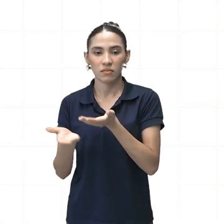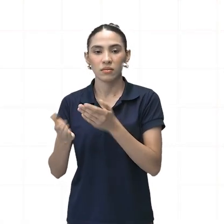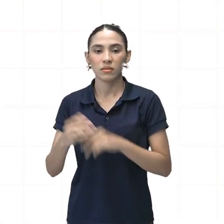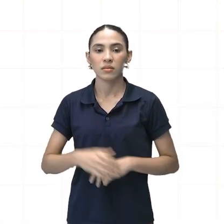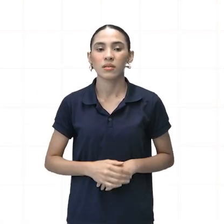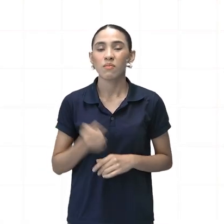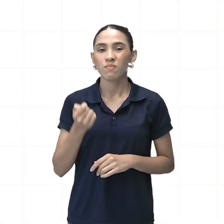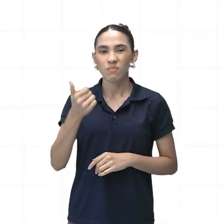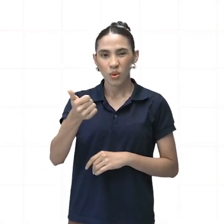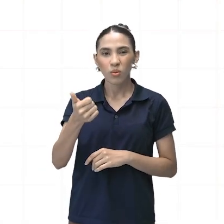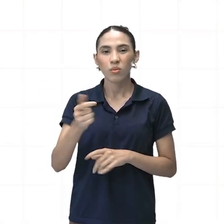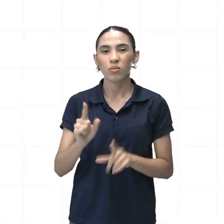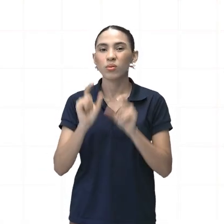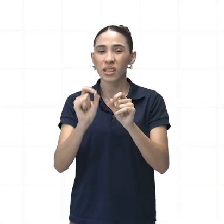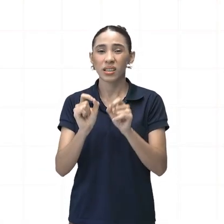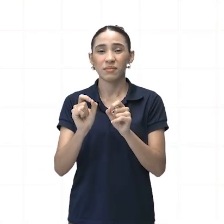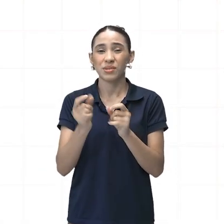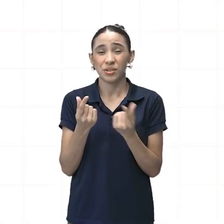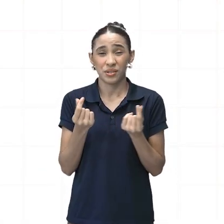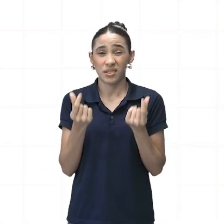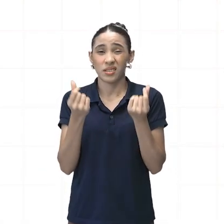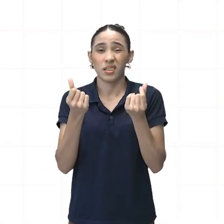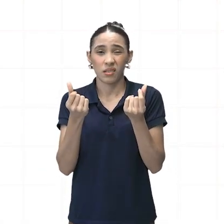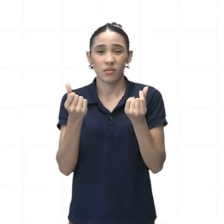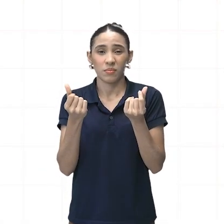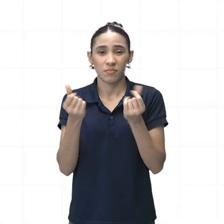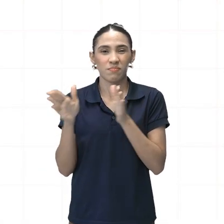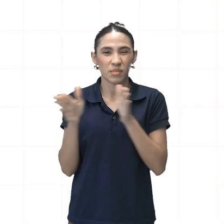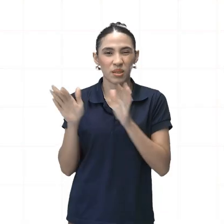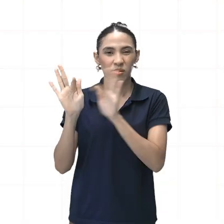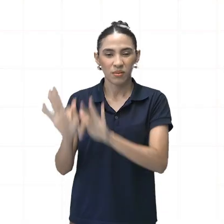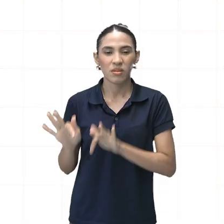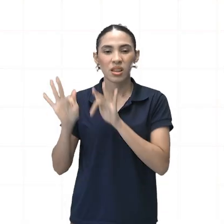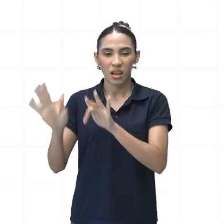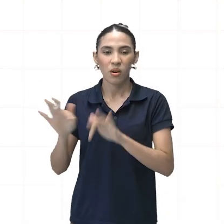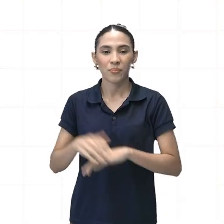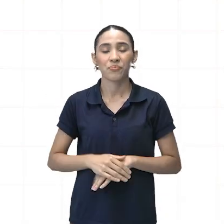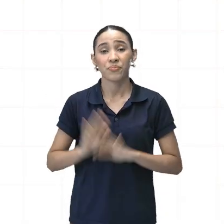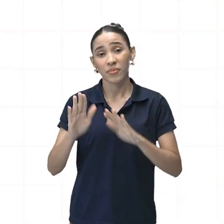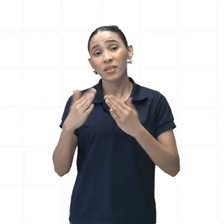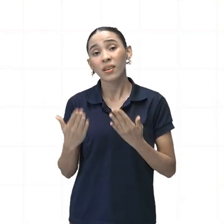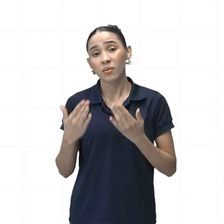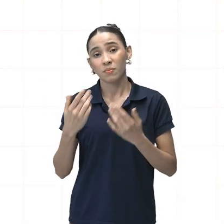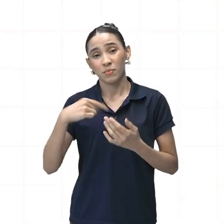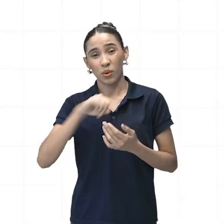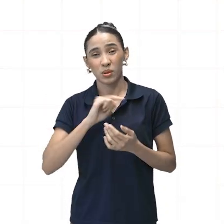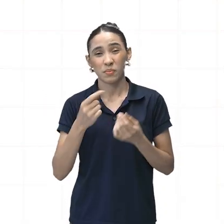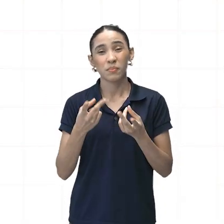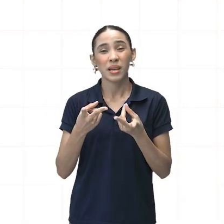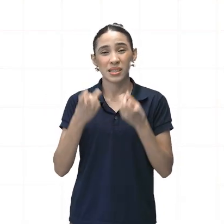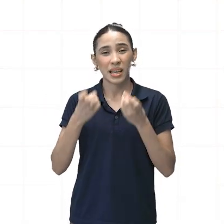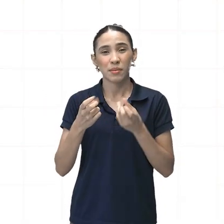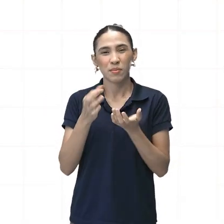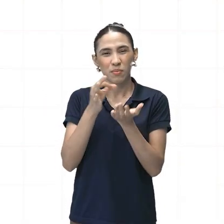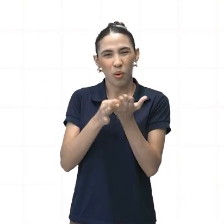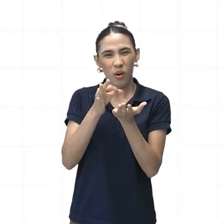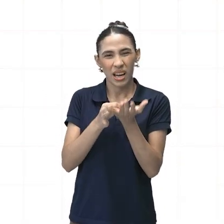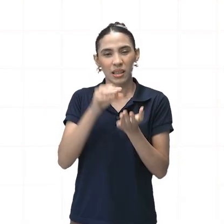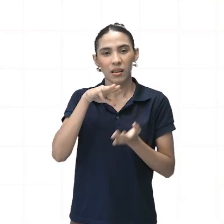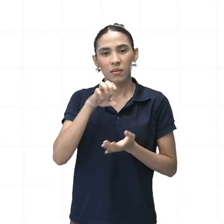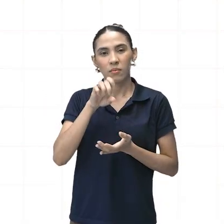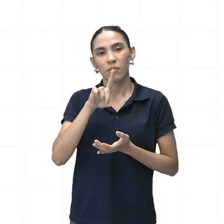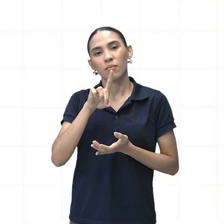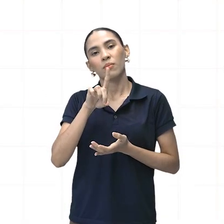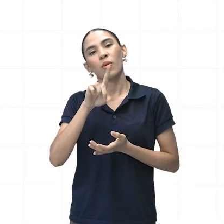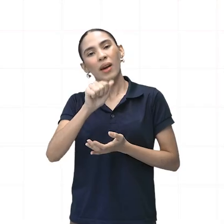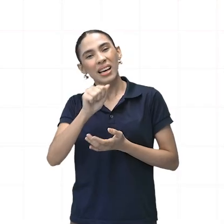Com pouca presença de moeda naquele período feudal, tá? Então, a gente observa que tinha pouca presença de moeda